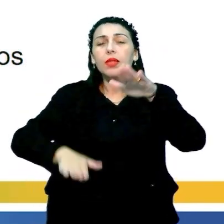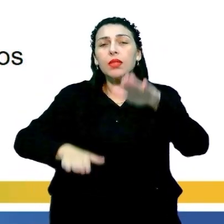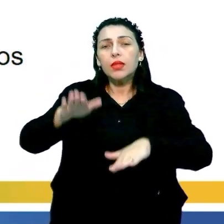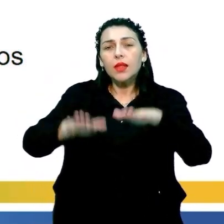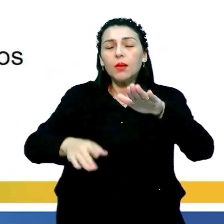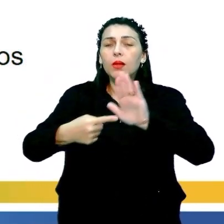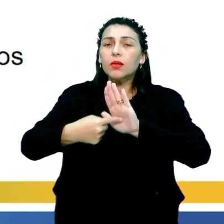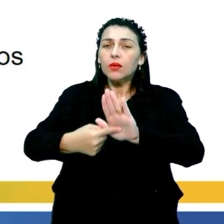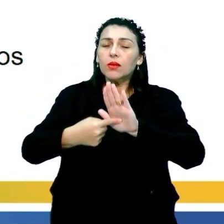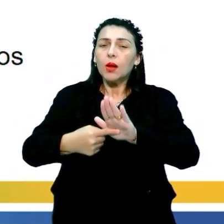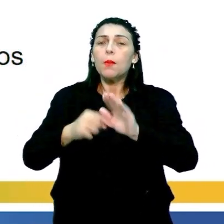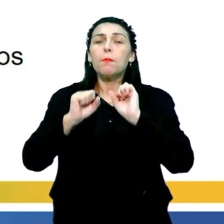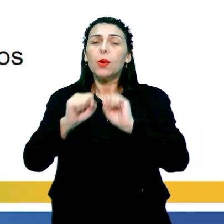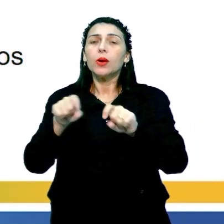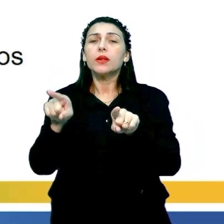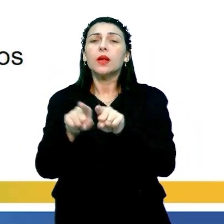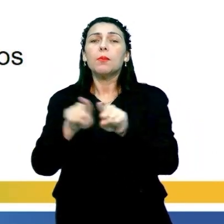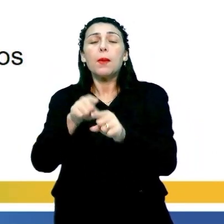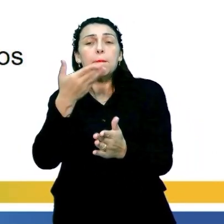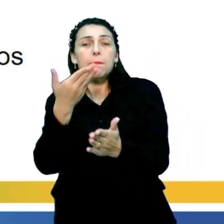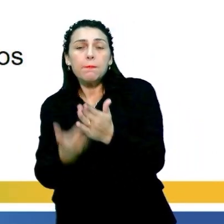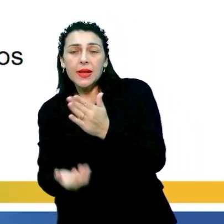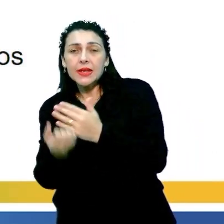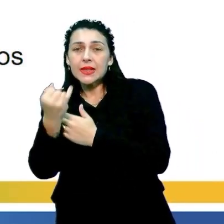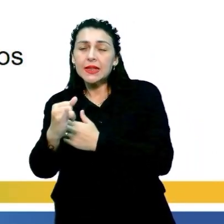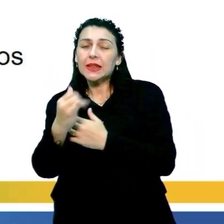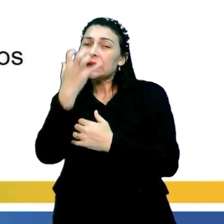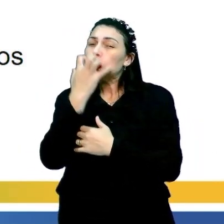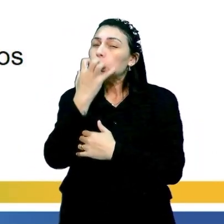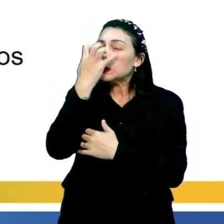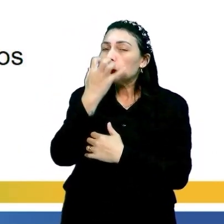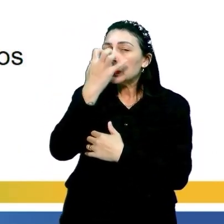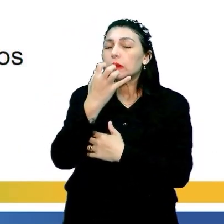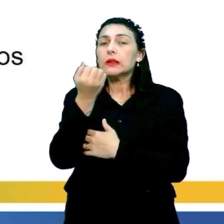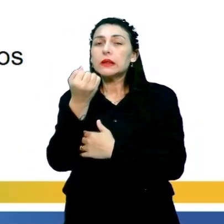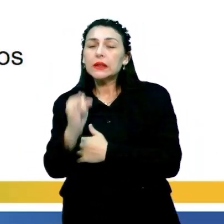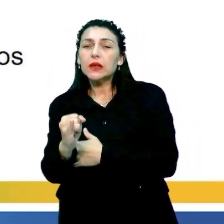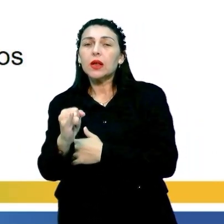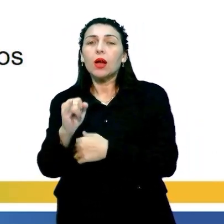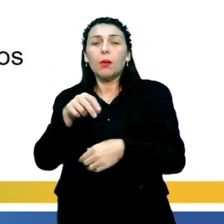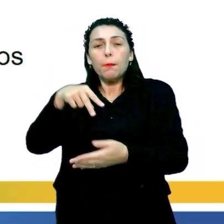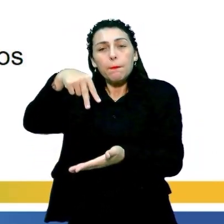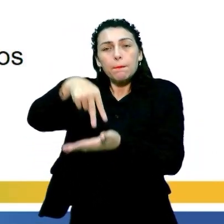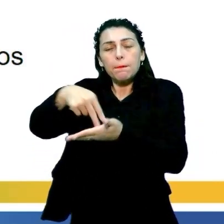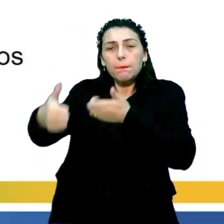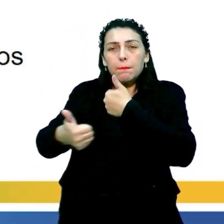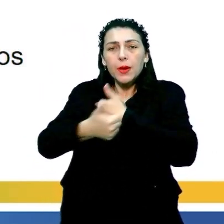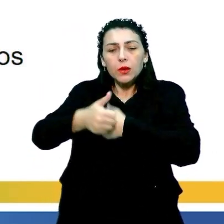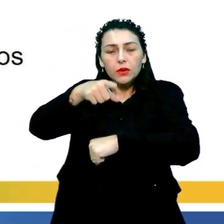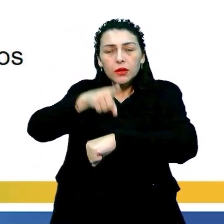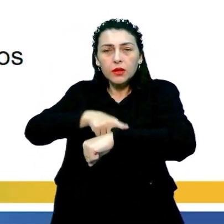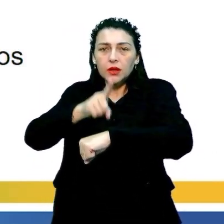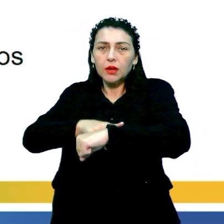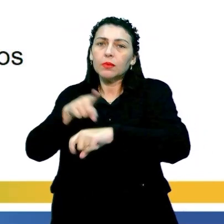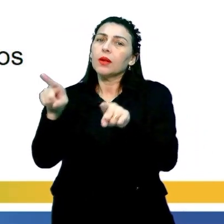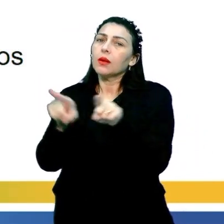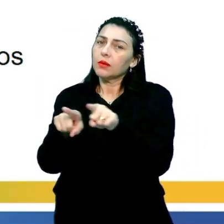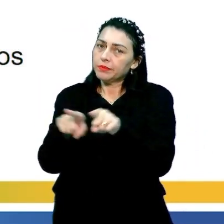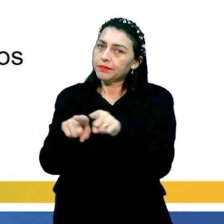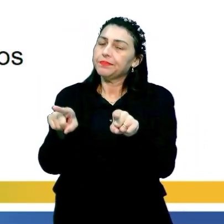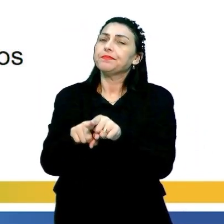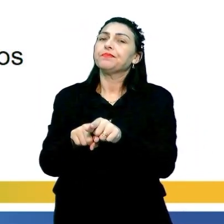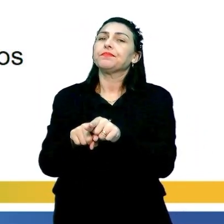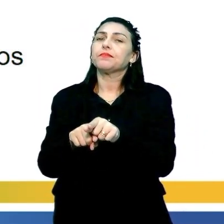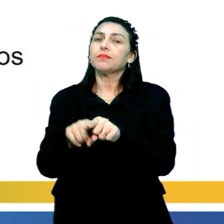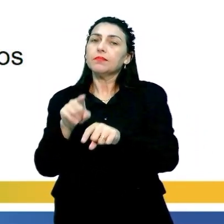de exposição, pode causar danos à pele. Se você for mais alérgico, né? Se você ficar em exposição em maior tempo, né? Isso é uma pergunta muito recorrente